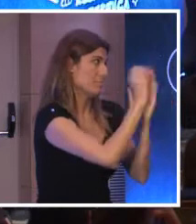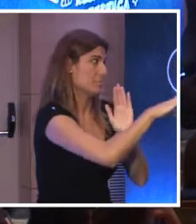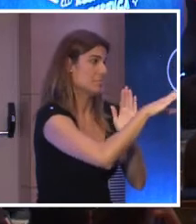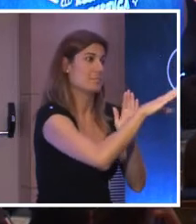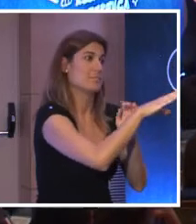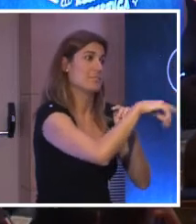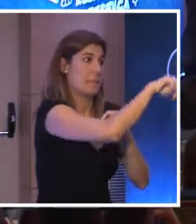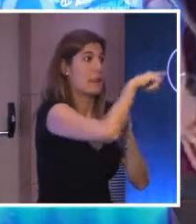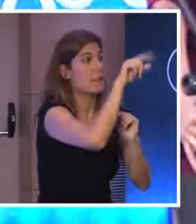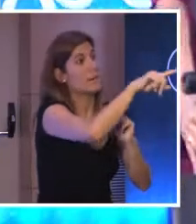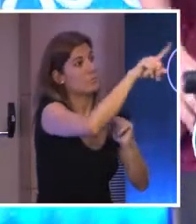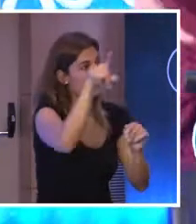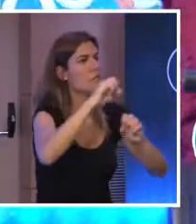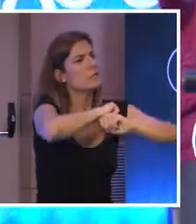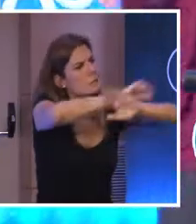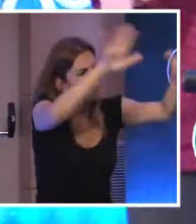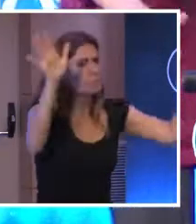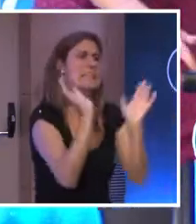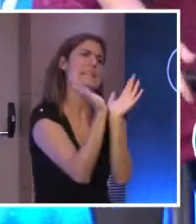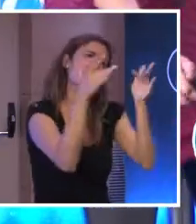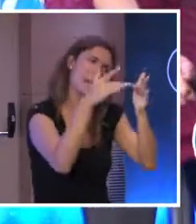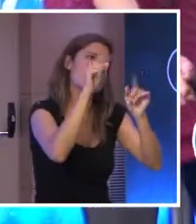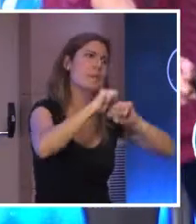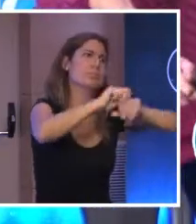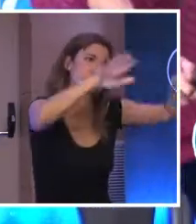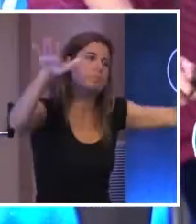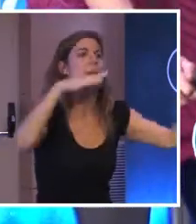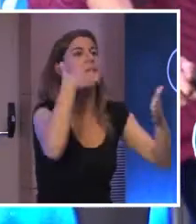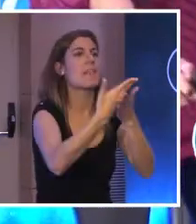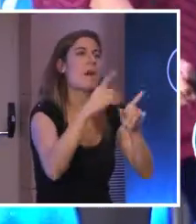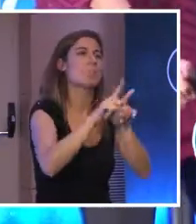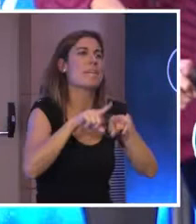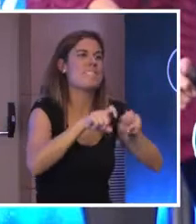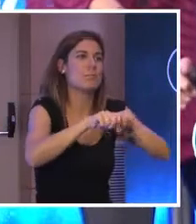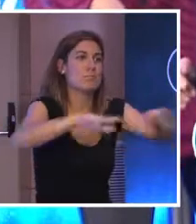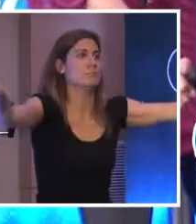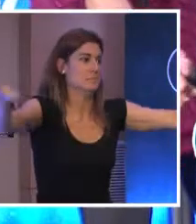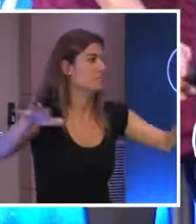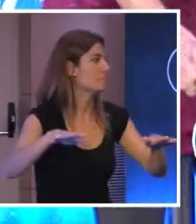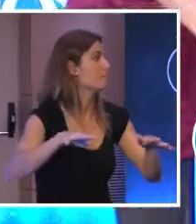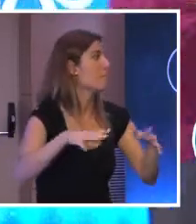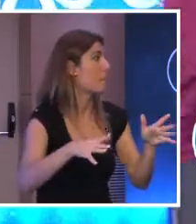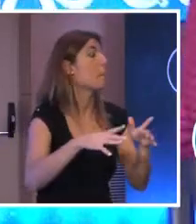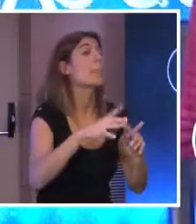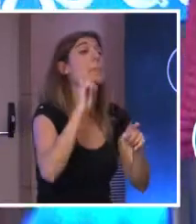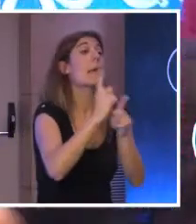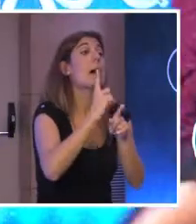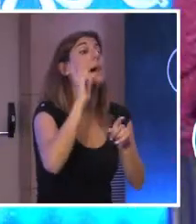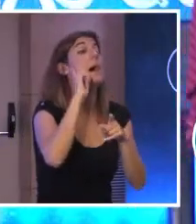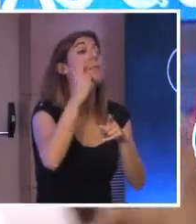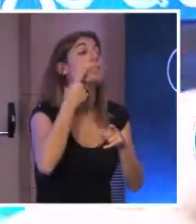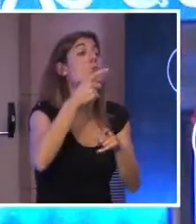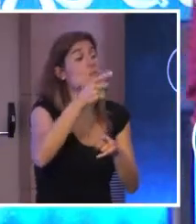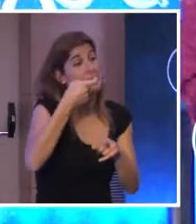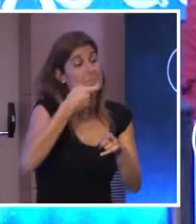para eles e que todos vocês passem isto pela internet para se tornar viral, para lembrarmos que de facto a questão da surdez é uma